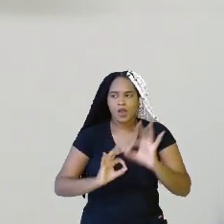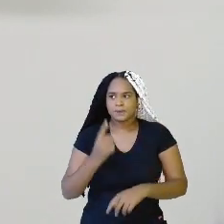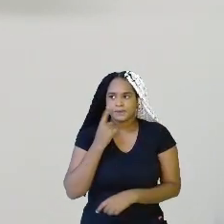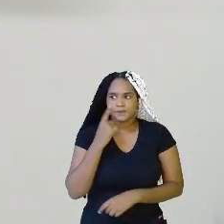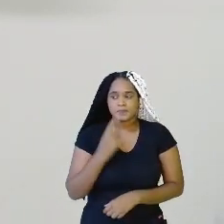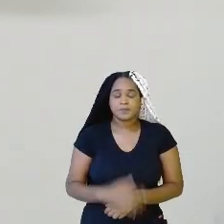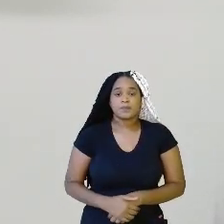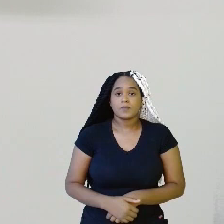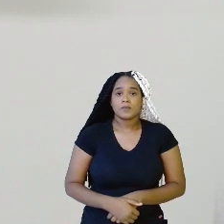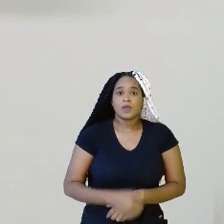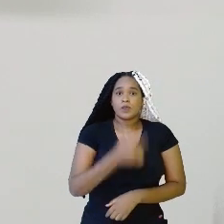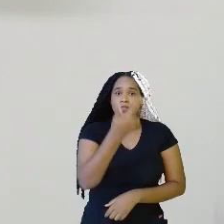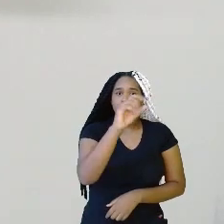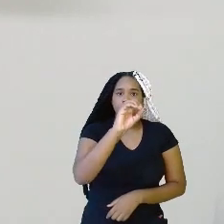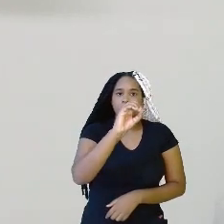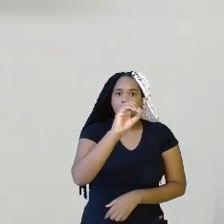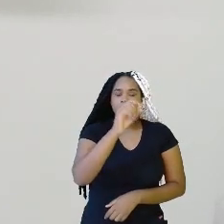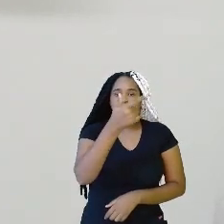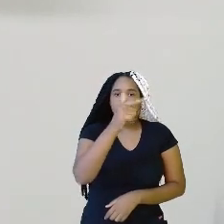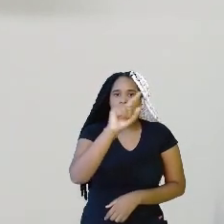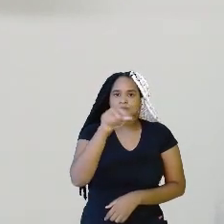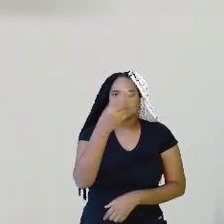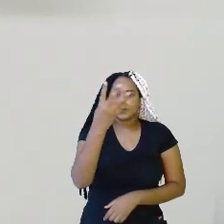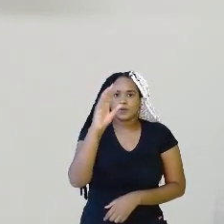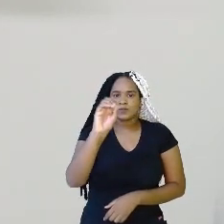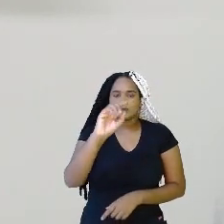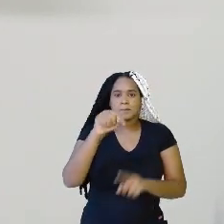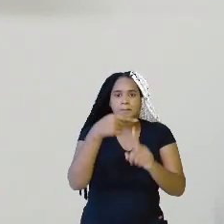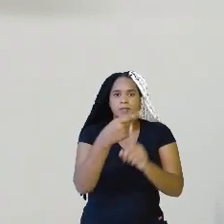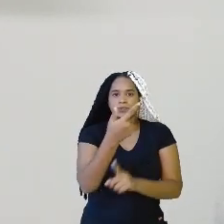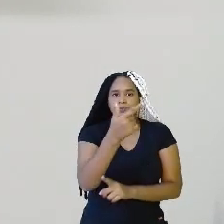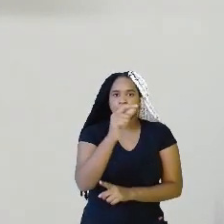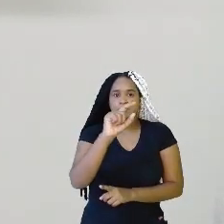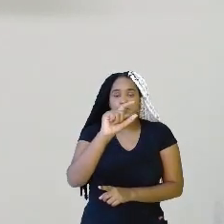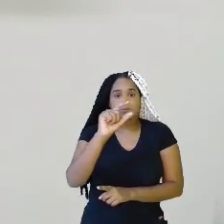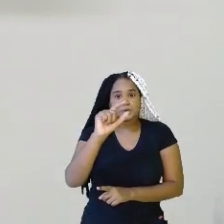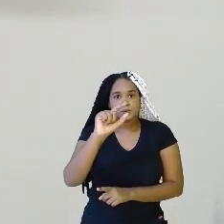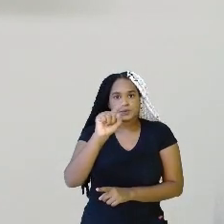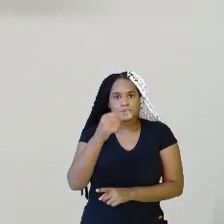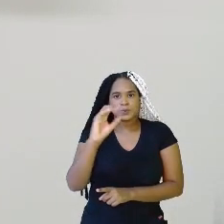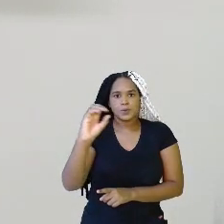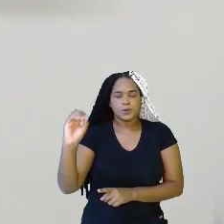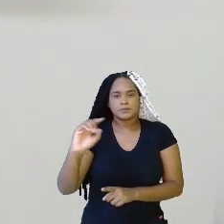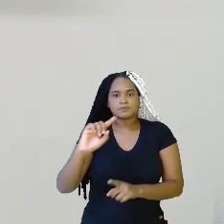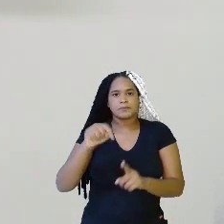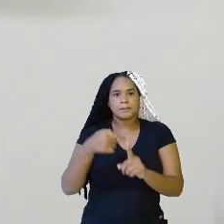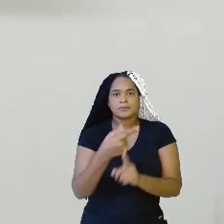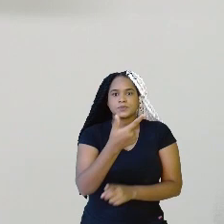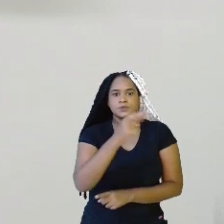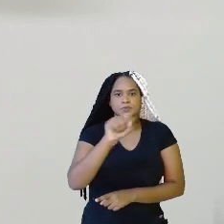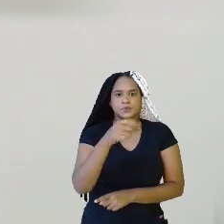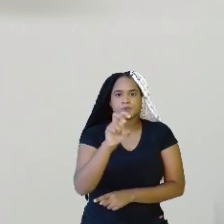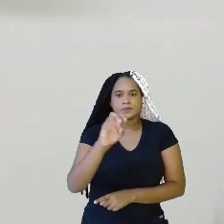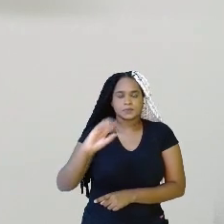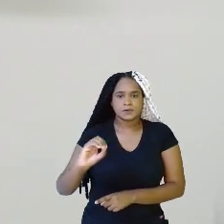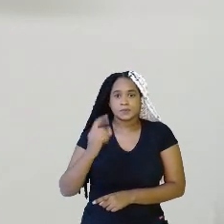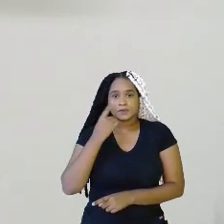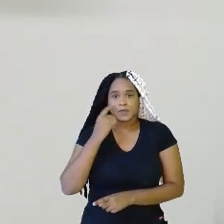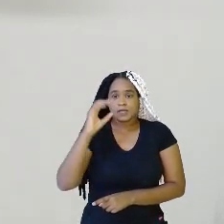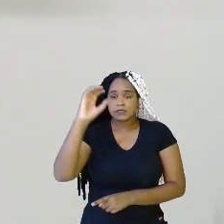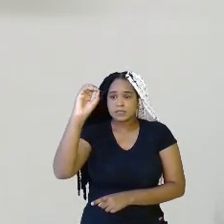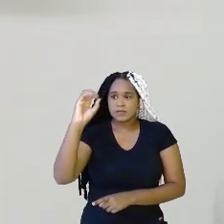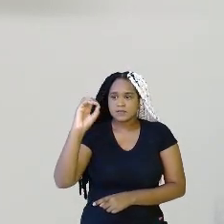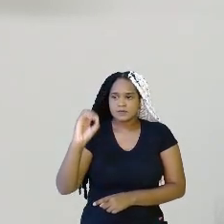R$ 2,40 mais R$2 mais R$ 2,50, ó. 0 mais 0 mais 0,